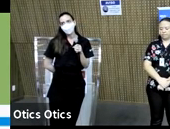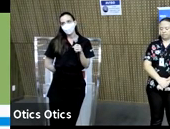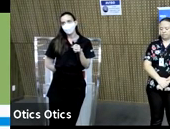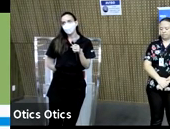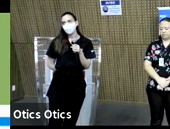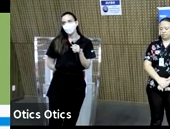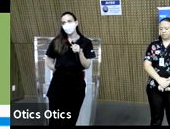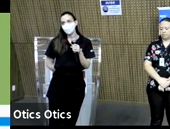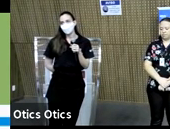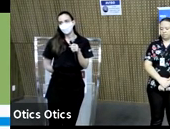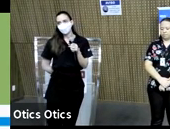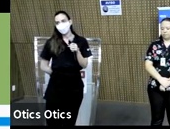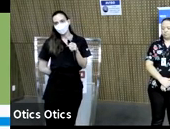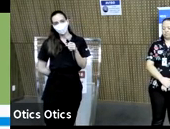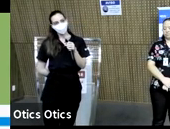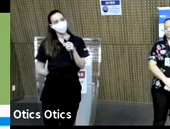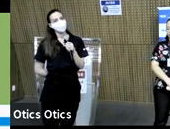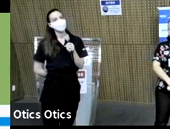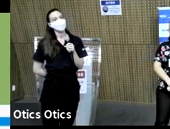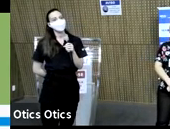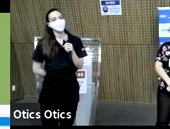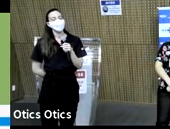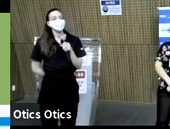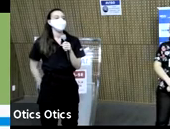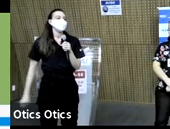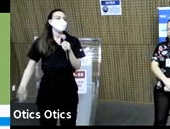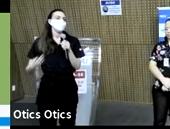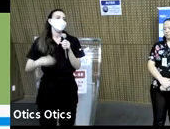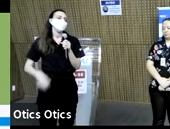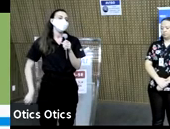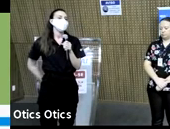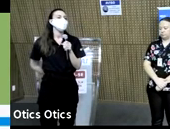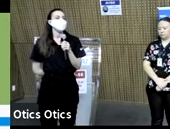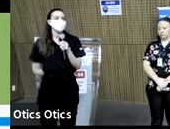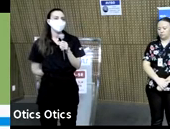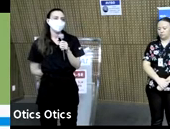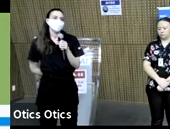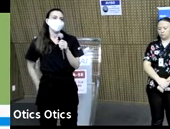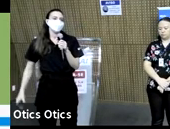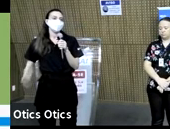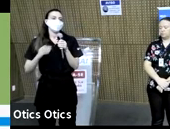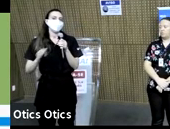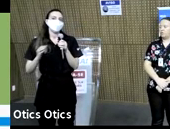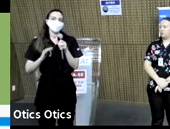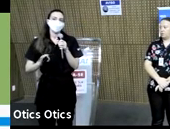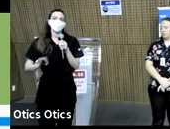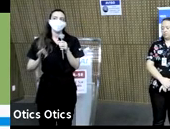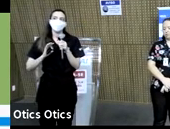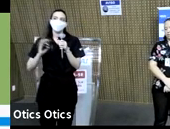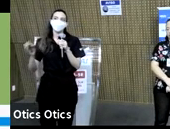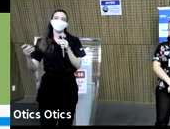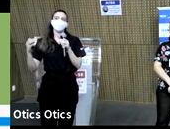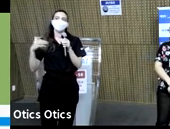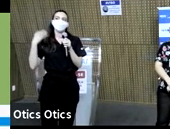menos uma consulta, né, de pré-natal dessa gestante, mas antes a gente não tinha o hábito de fazer o